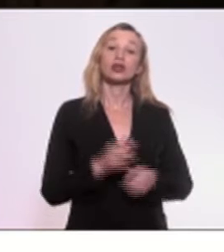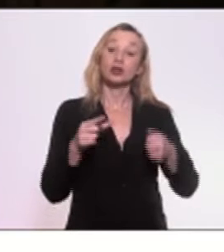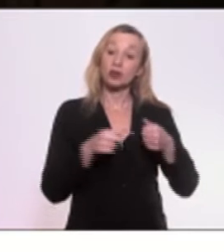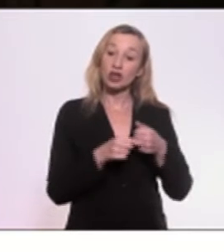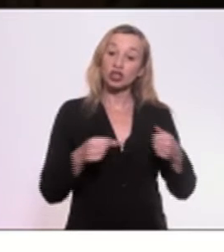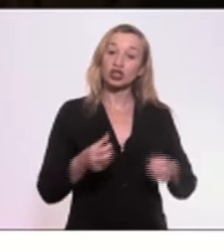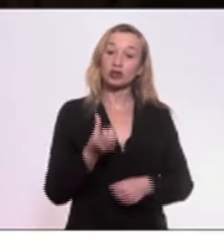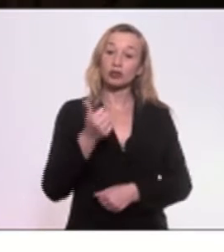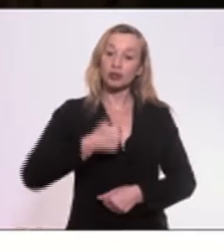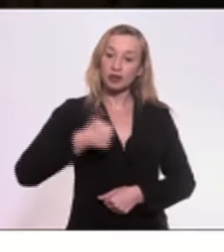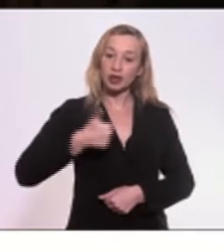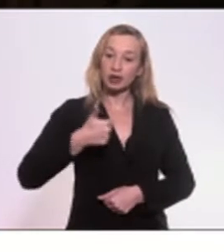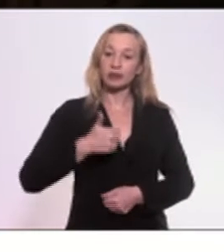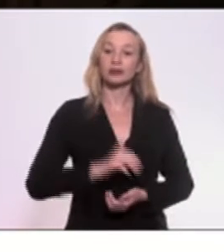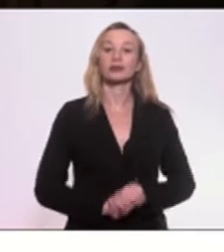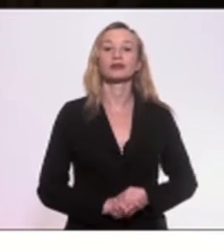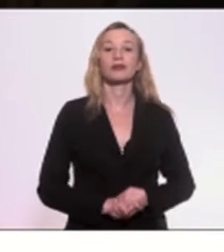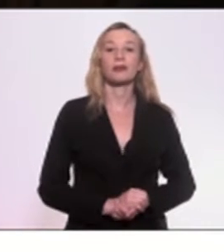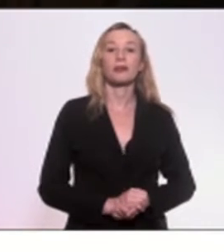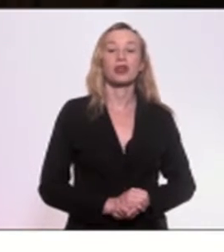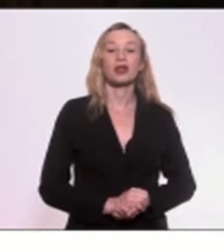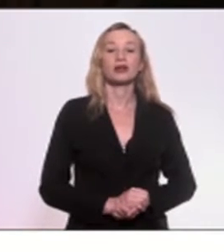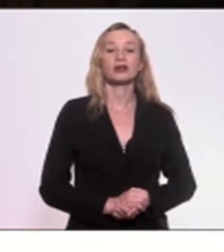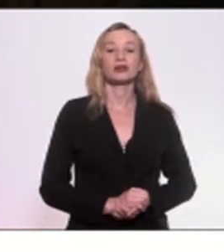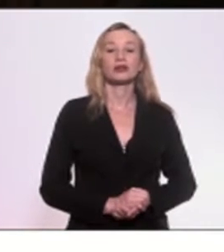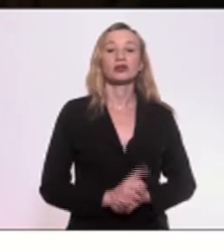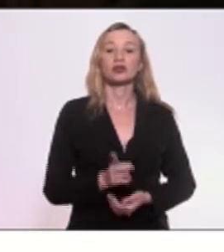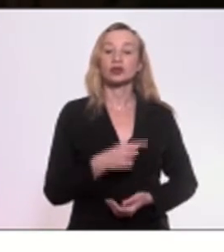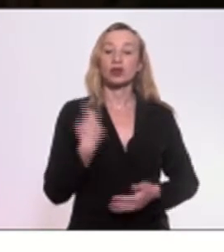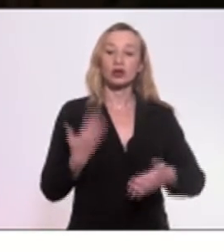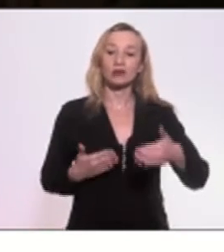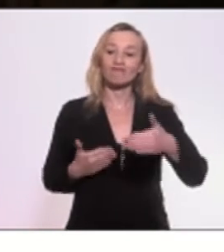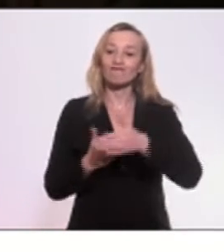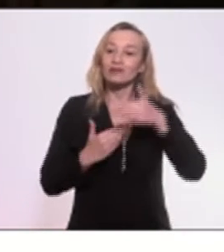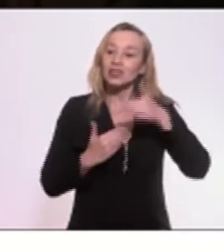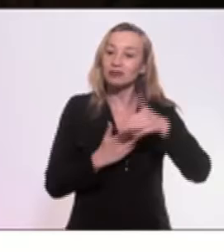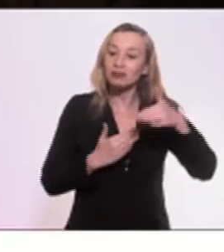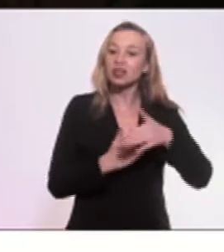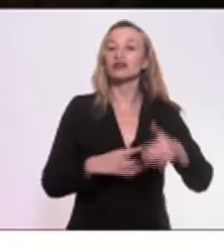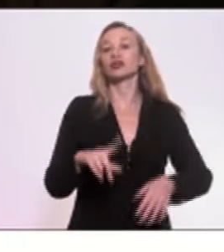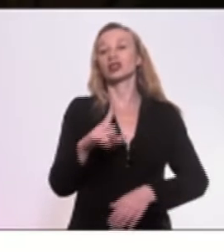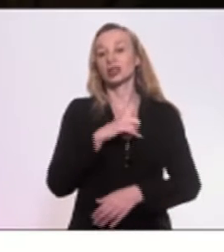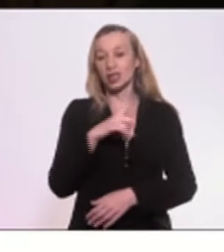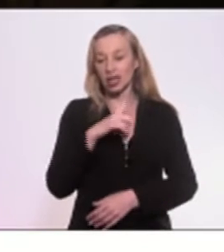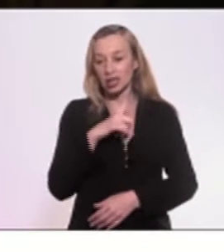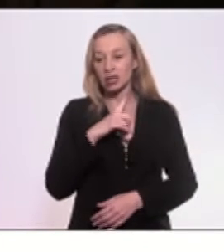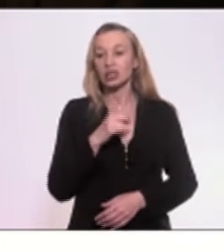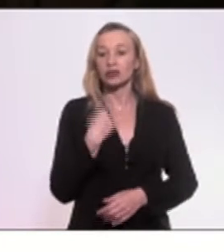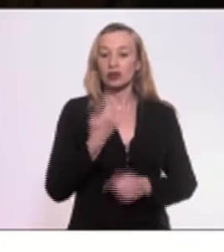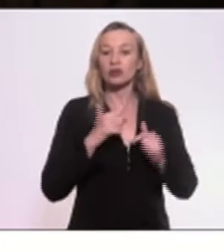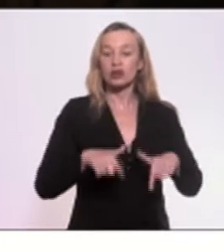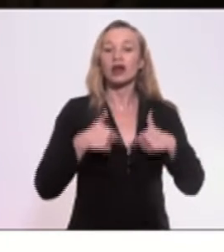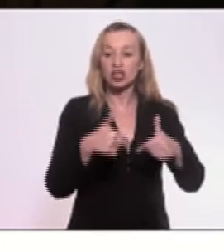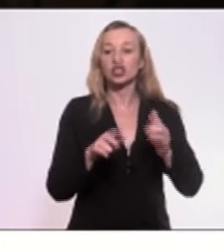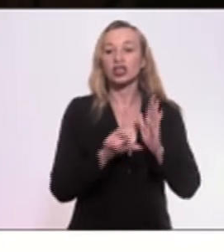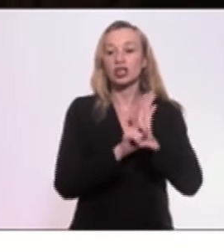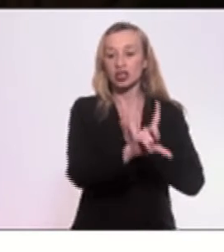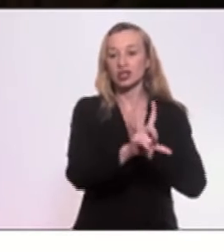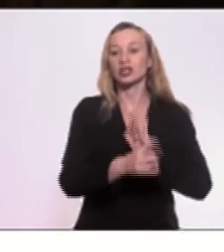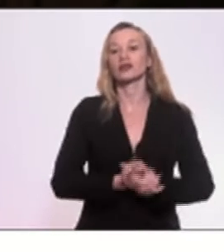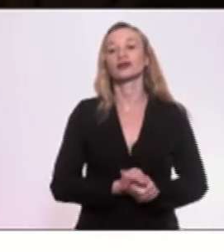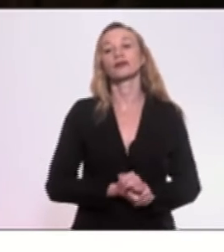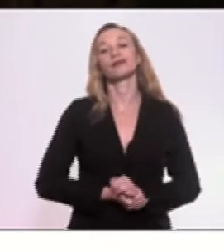artigo 1º, visto que somos limitados nas nossas ações